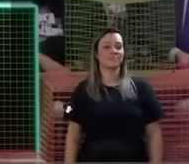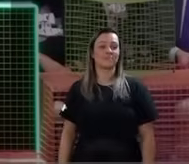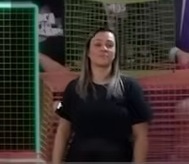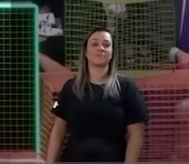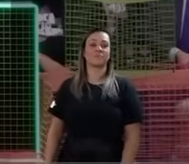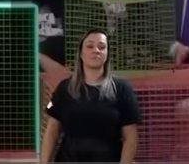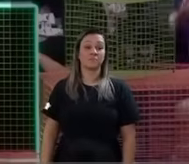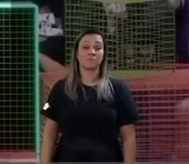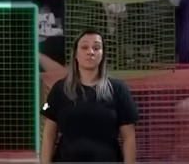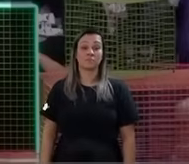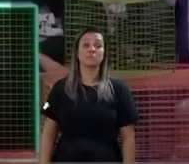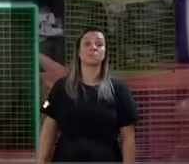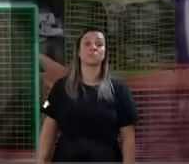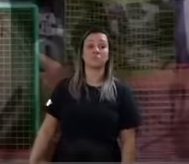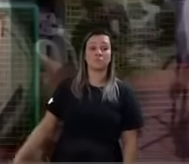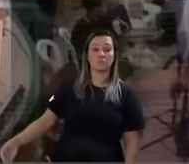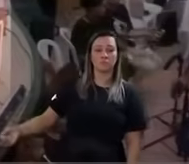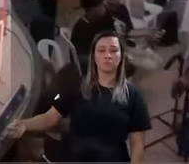O